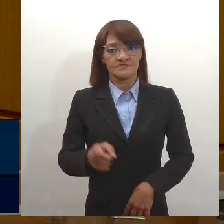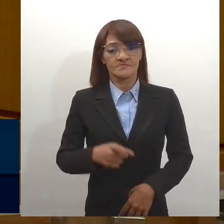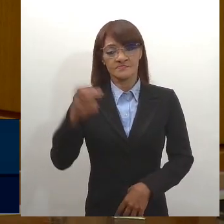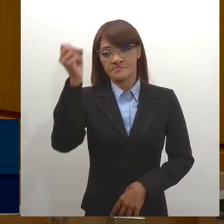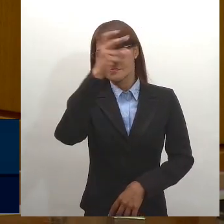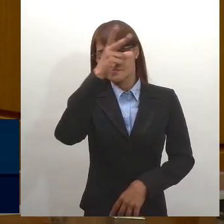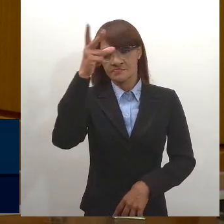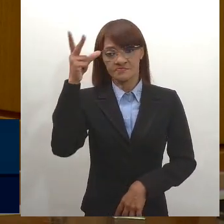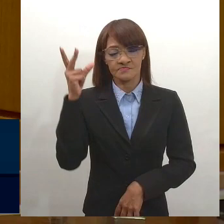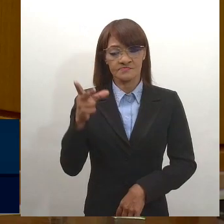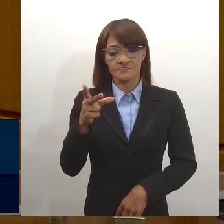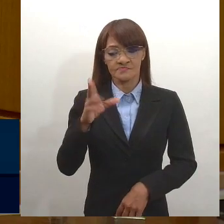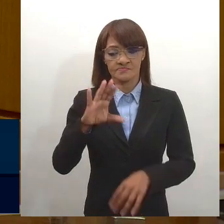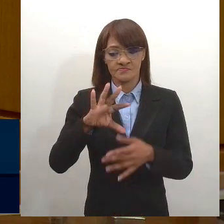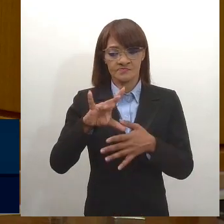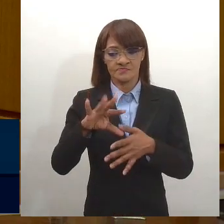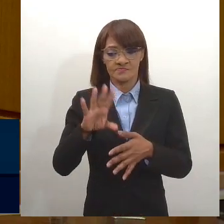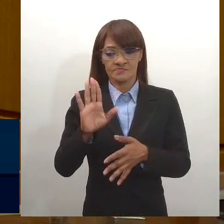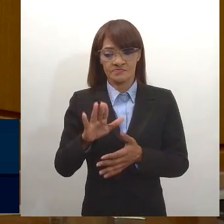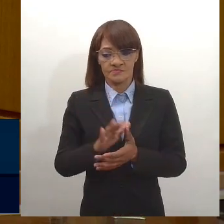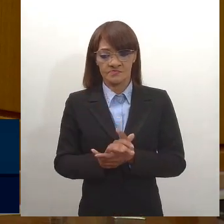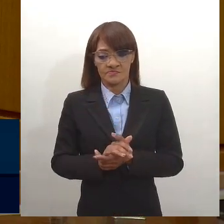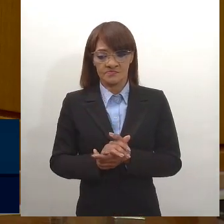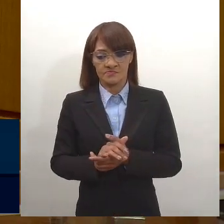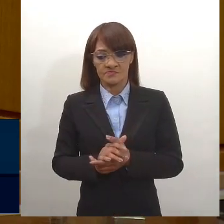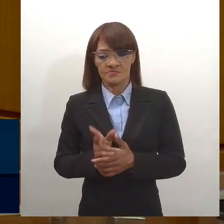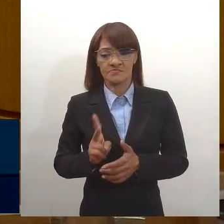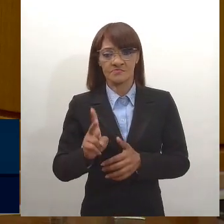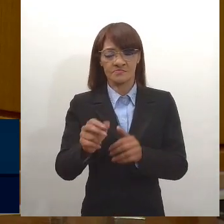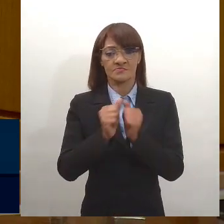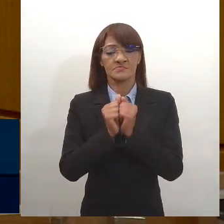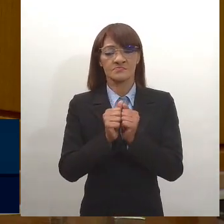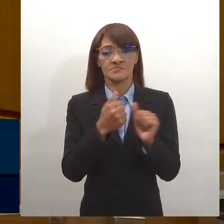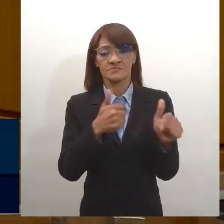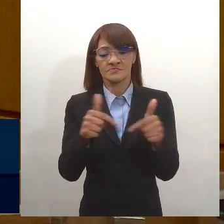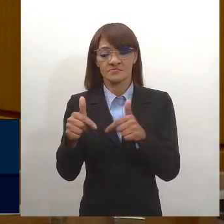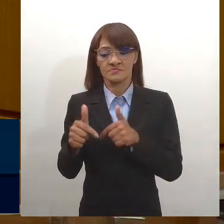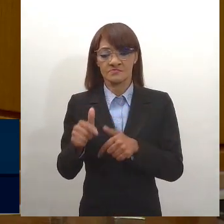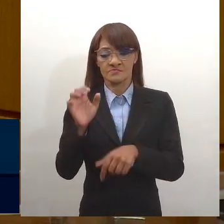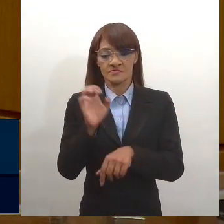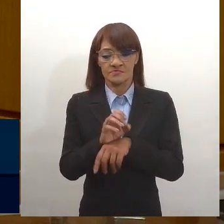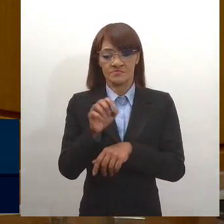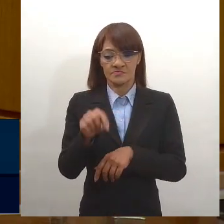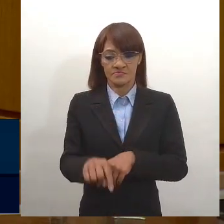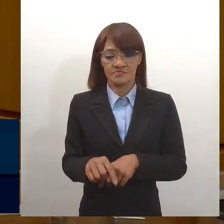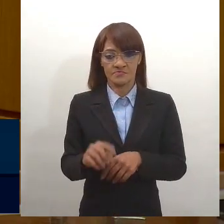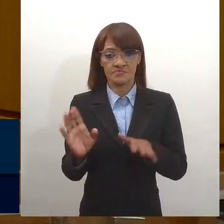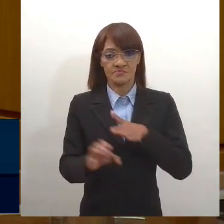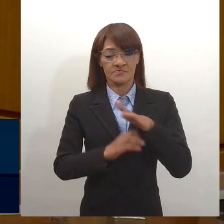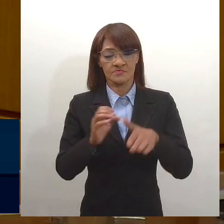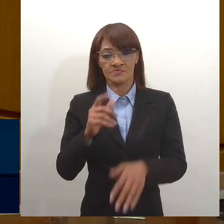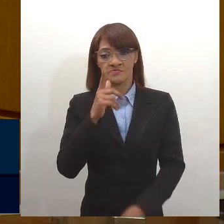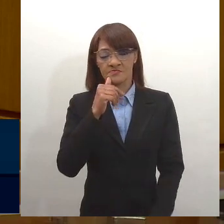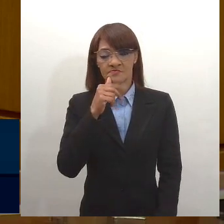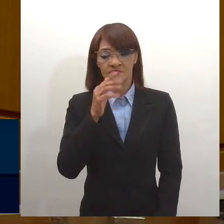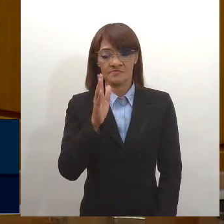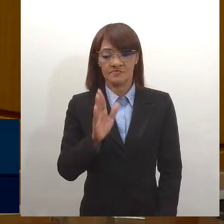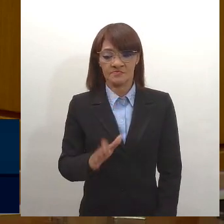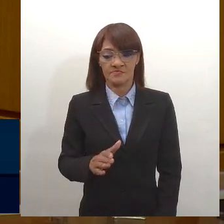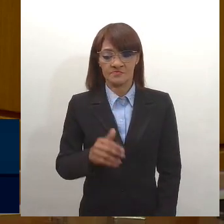muito em parceria com os governos do estado e com a DESO, e fizemos 250 quilômetros de rede de